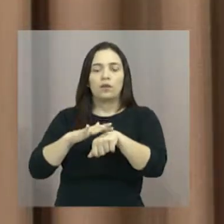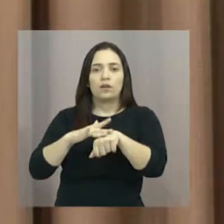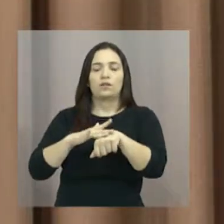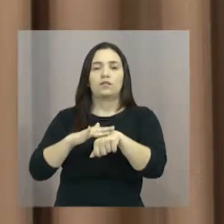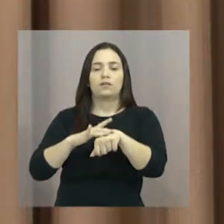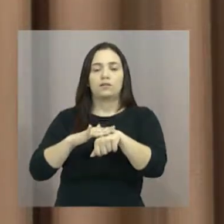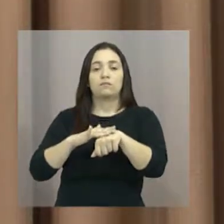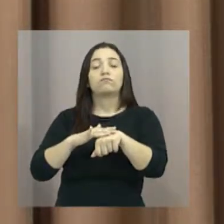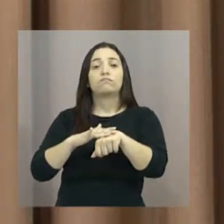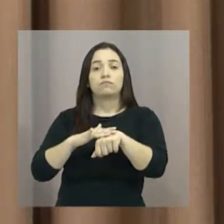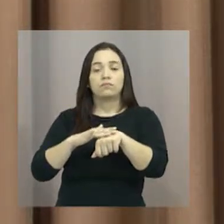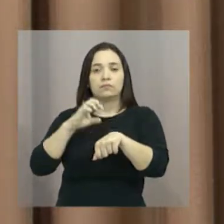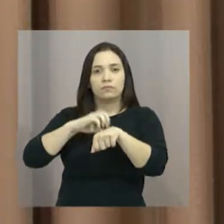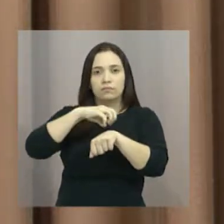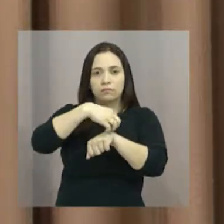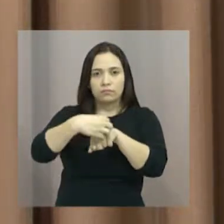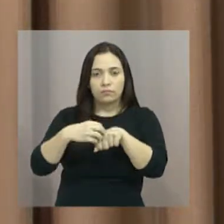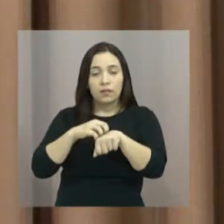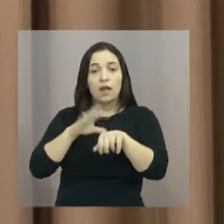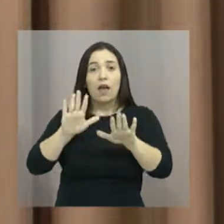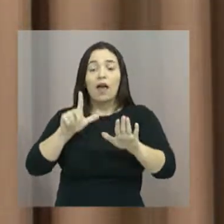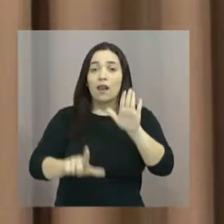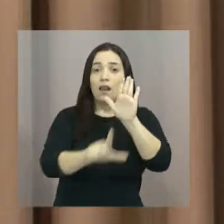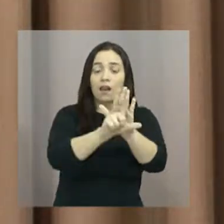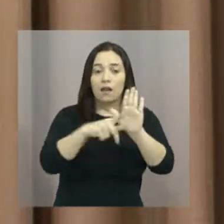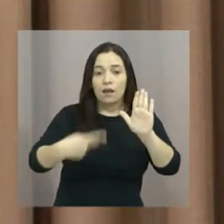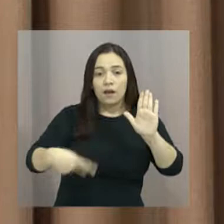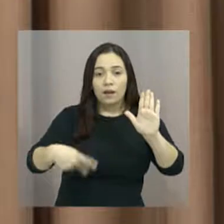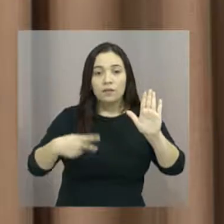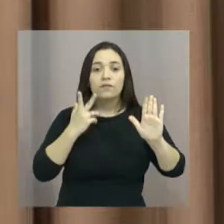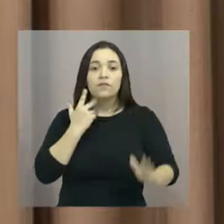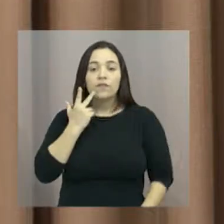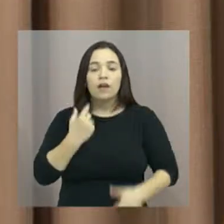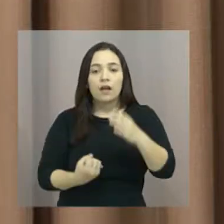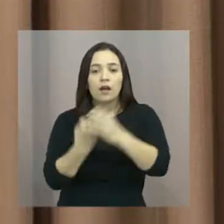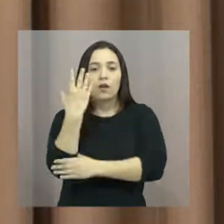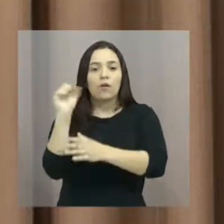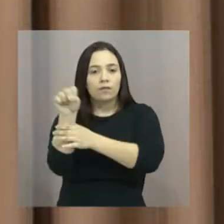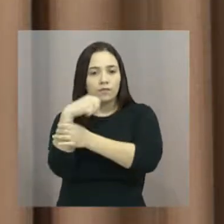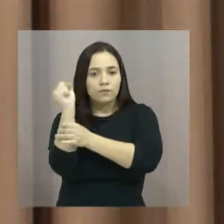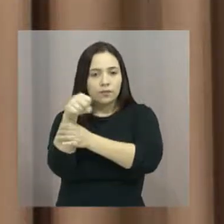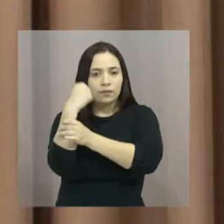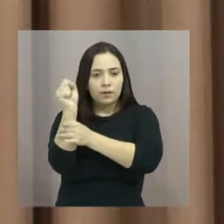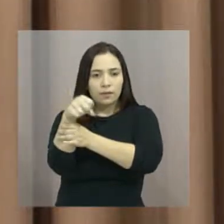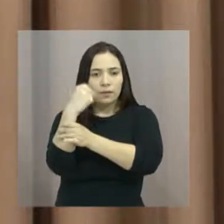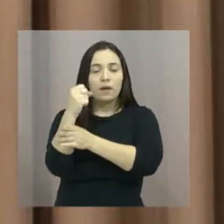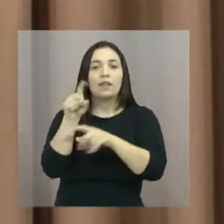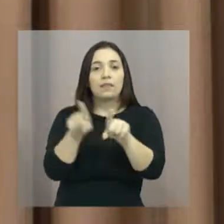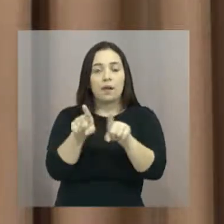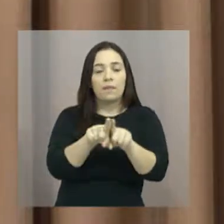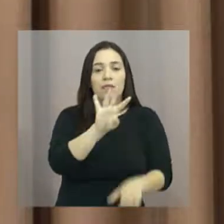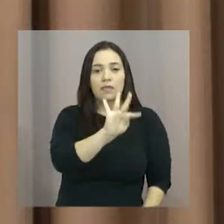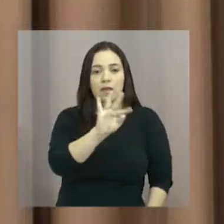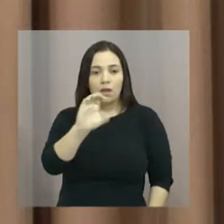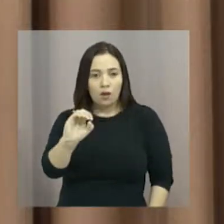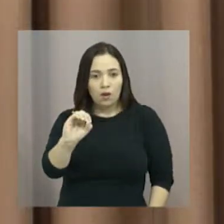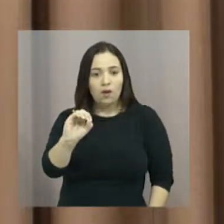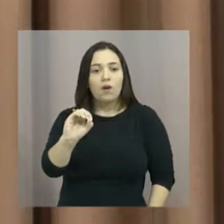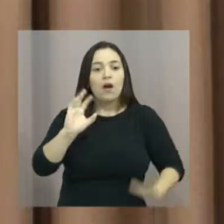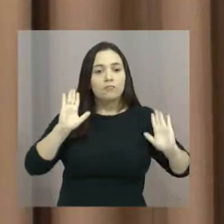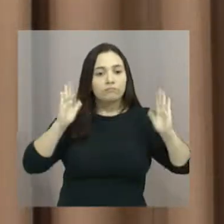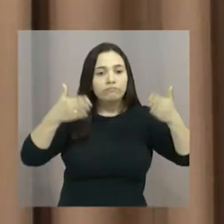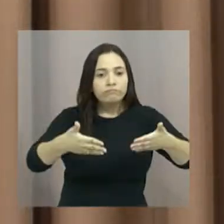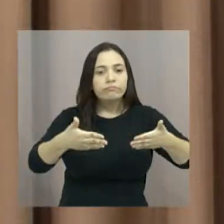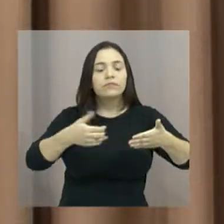como base uma lei aqui de Fortaleza que criou o programa Fisioterapia e Terapia Ocupacional direcionada